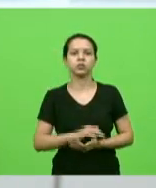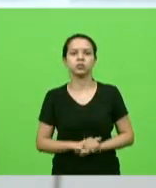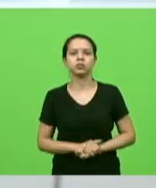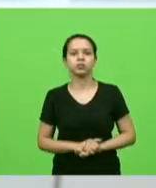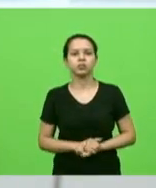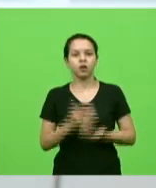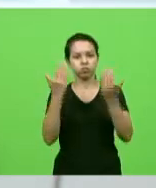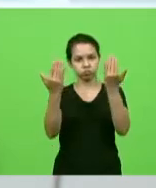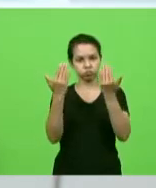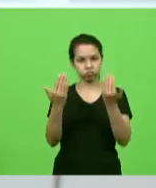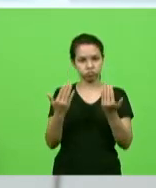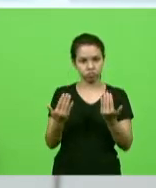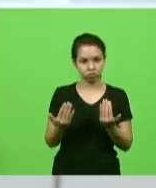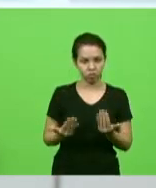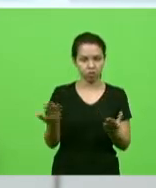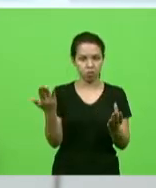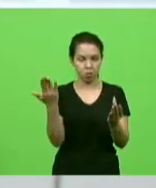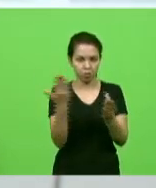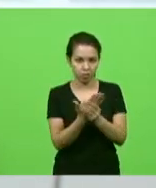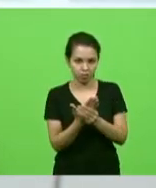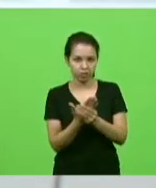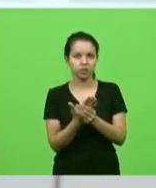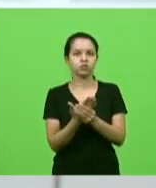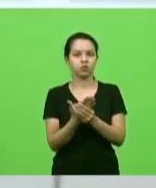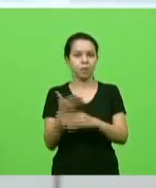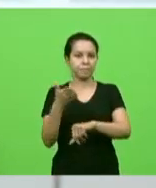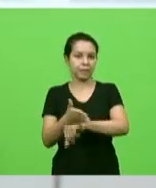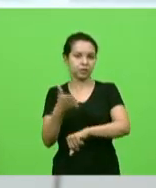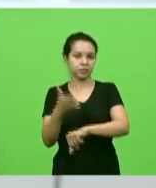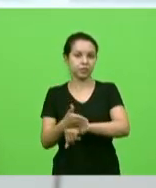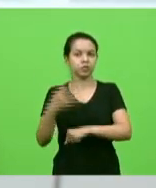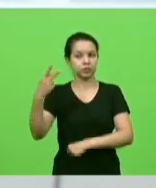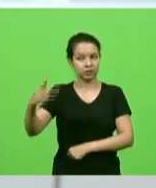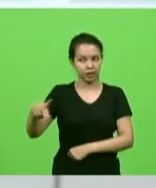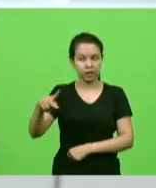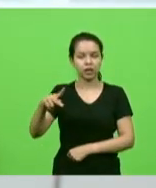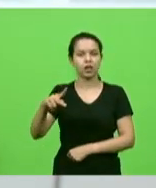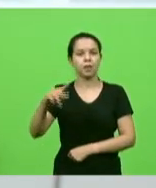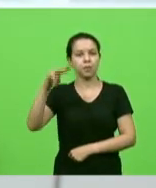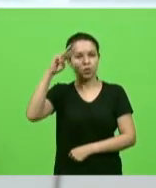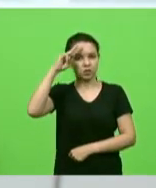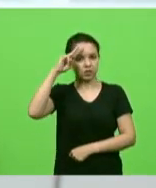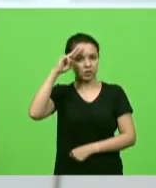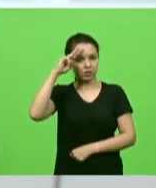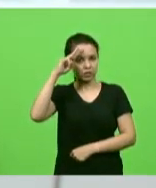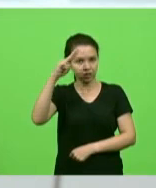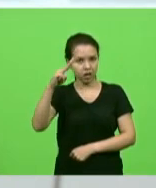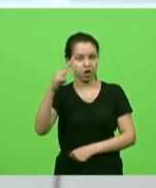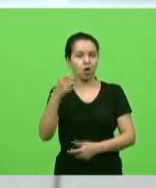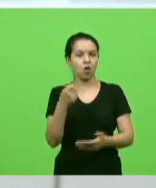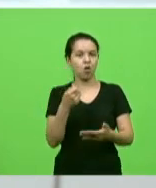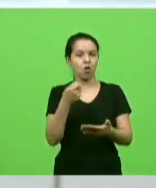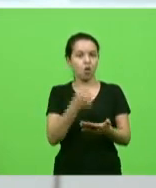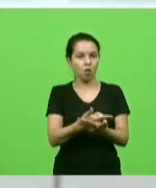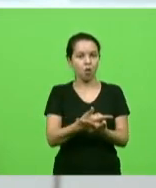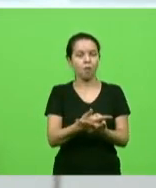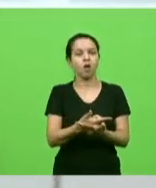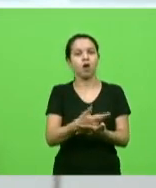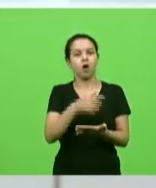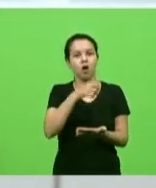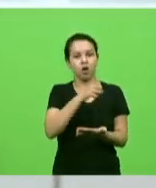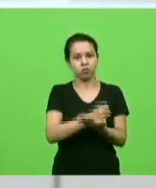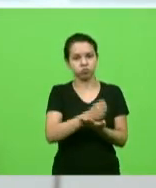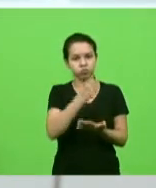processo relativamente a participação ativa do senhor Carlos Moisés do procedimento de contratação do hospital de campanha